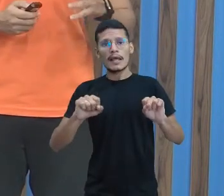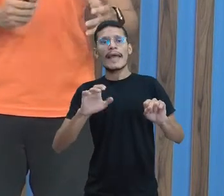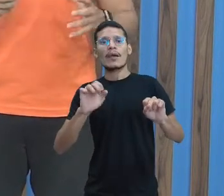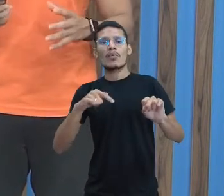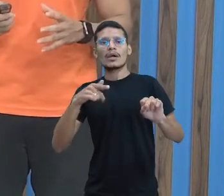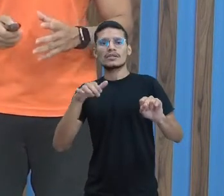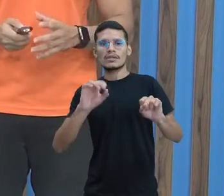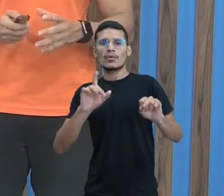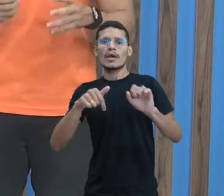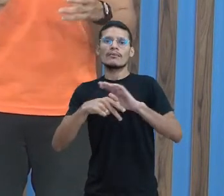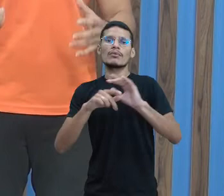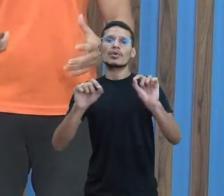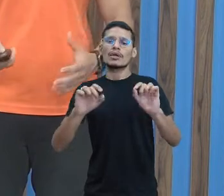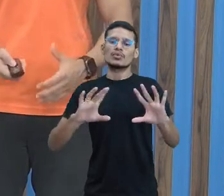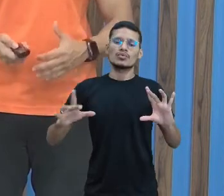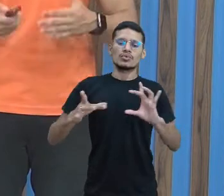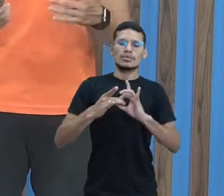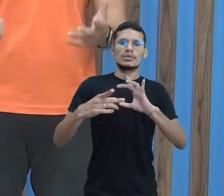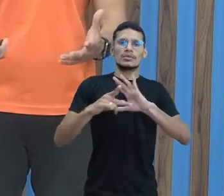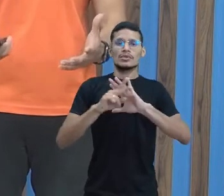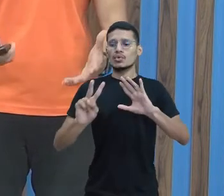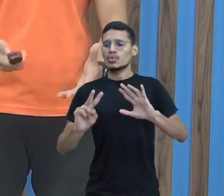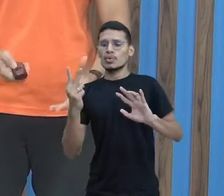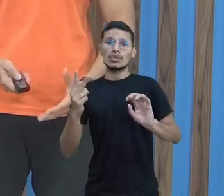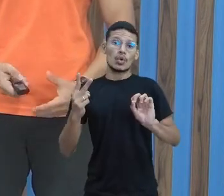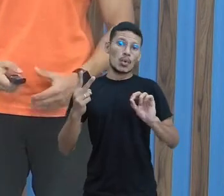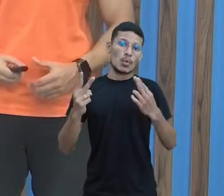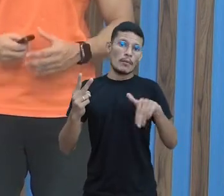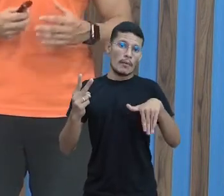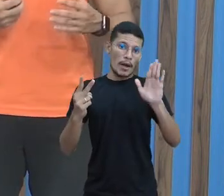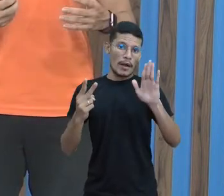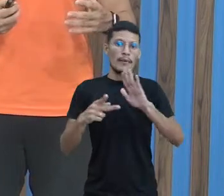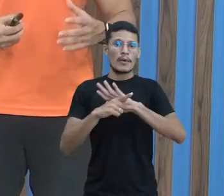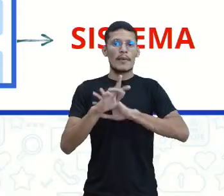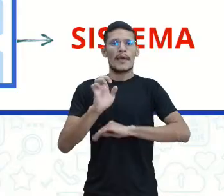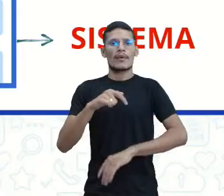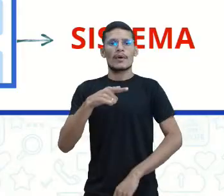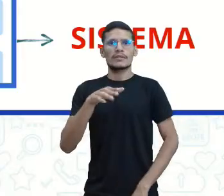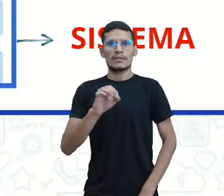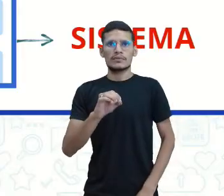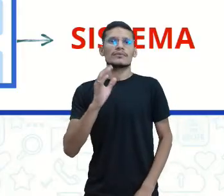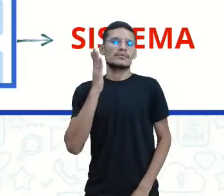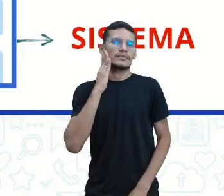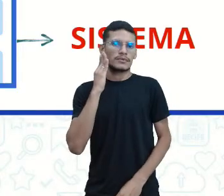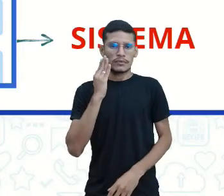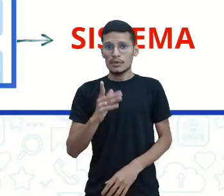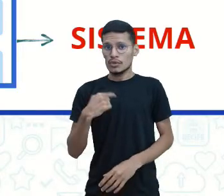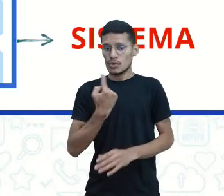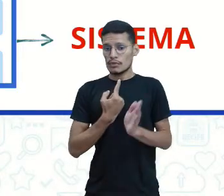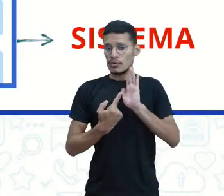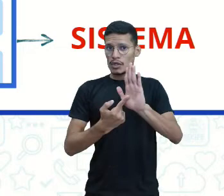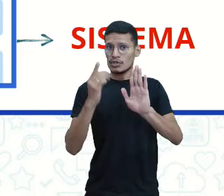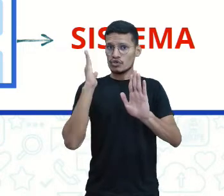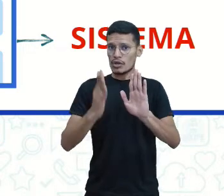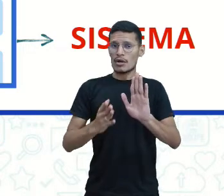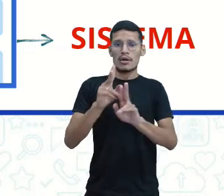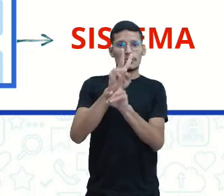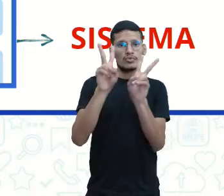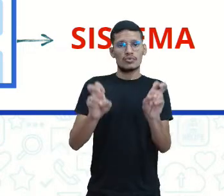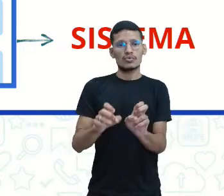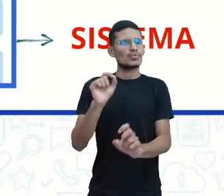É a união aí de duas ou mais equações. Como estamos aí introduzindo esse assunto para você, a gente tem